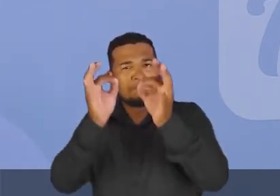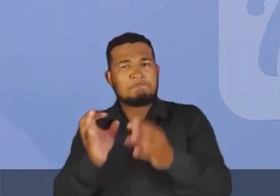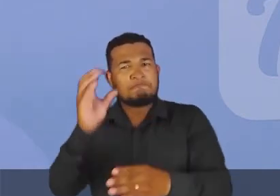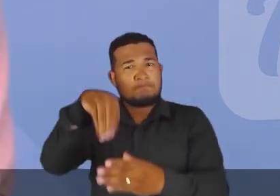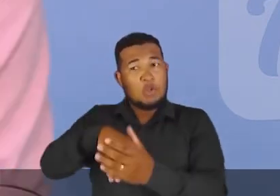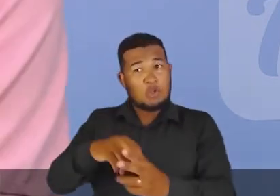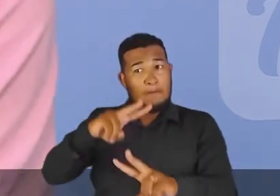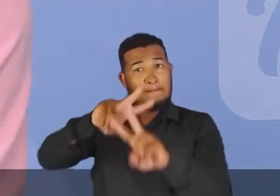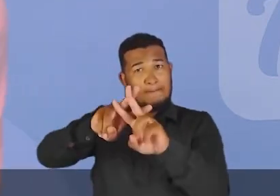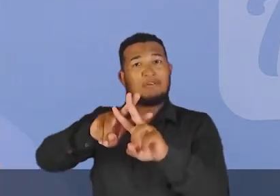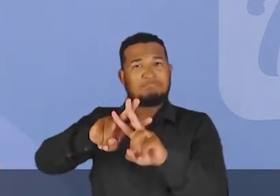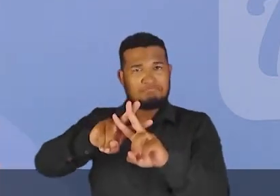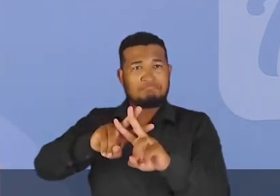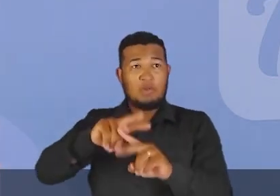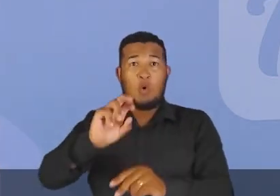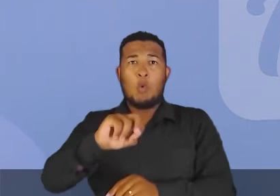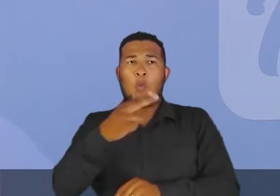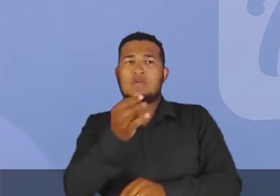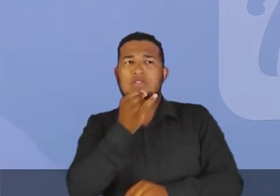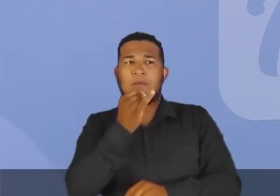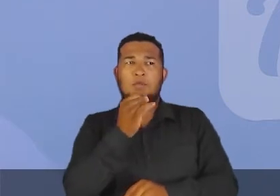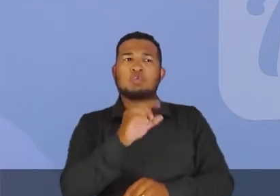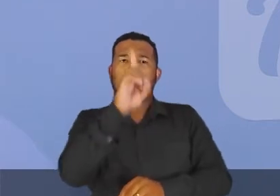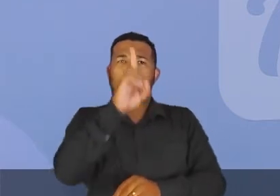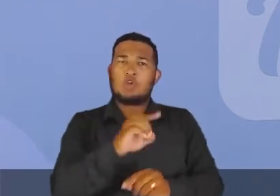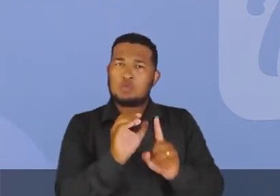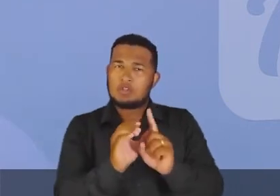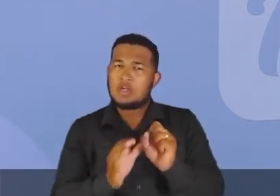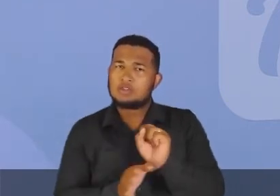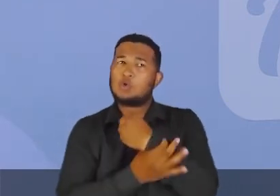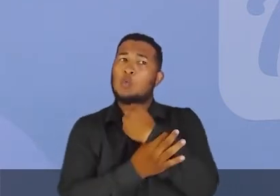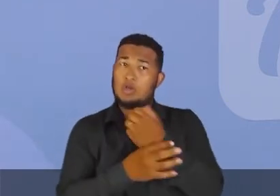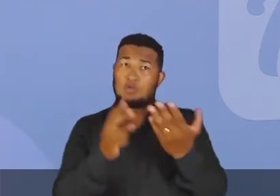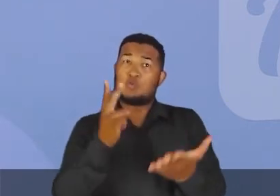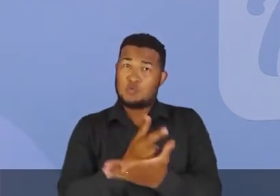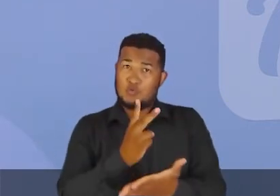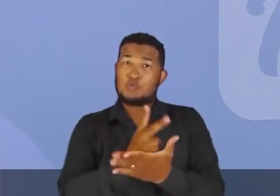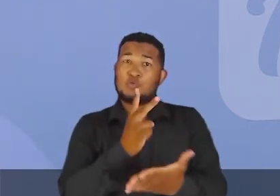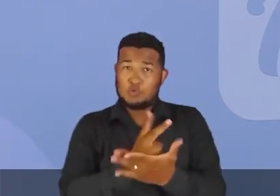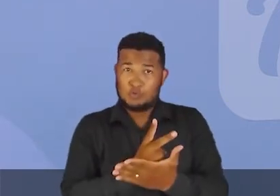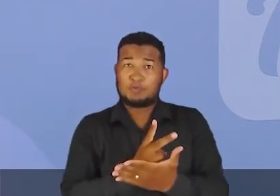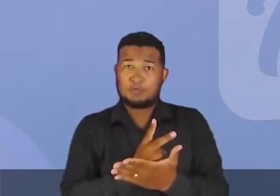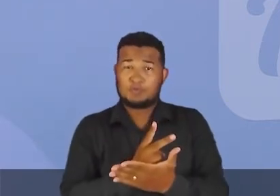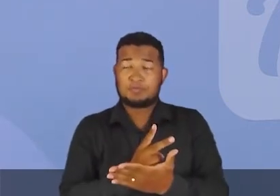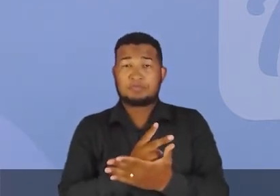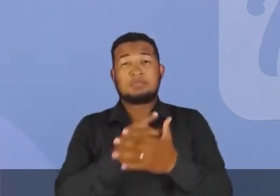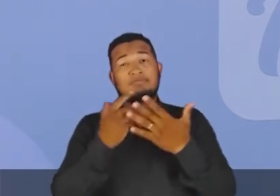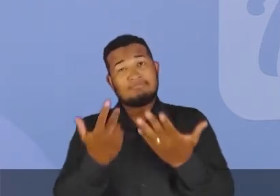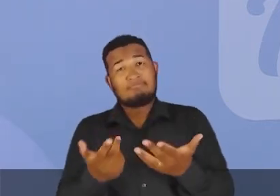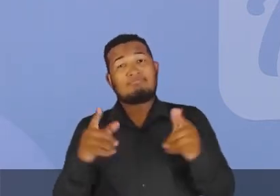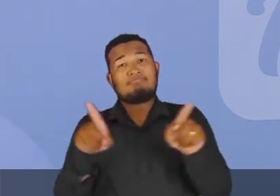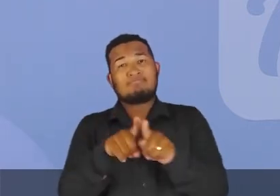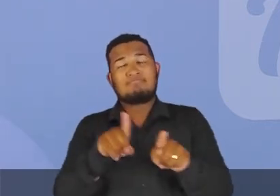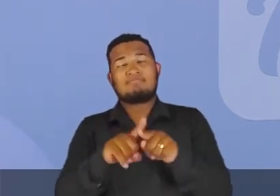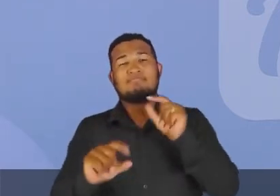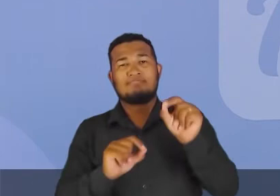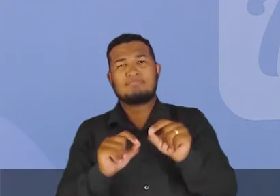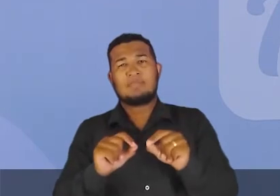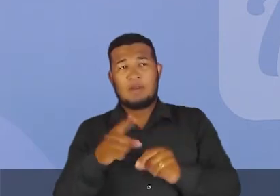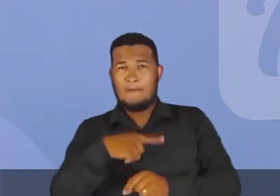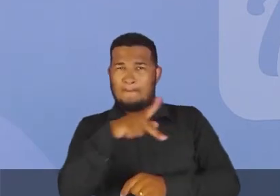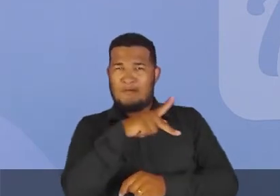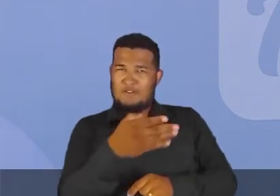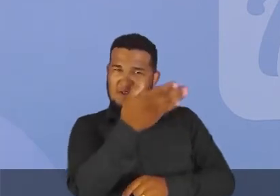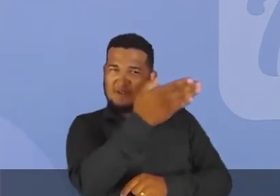eles não perderam o direito à segurança dentro da prisão, né? E, como o professor